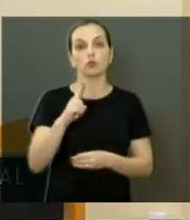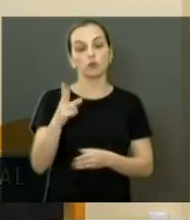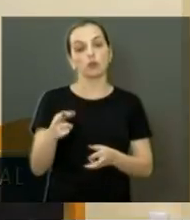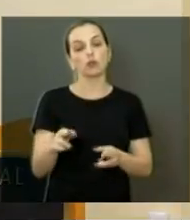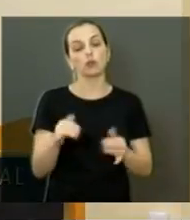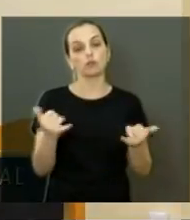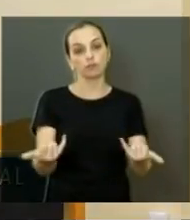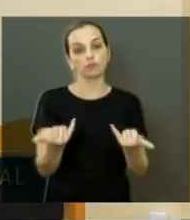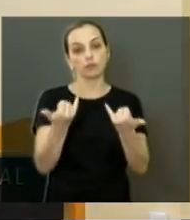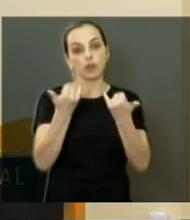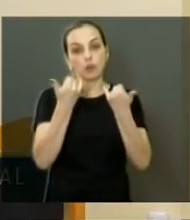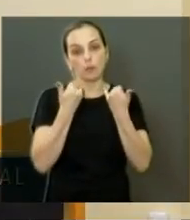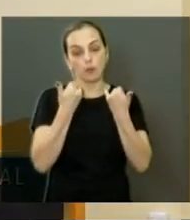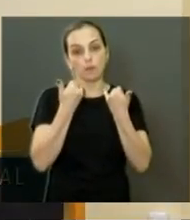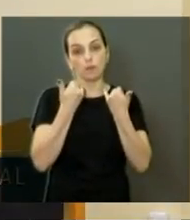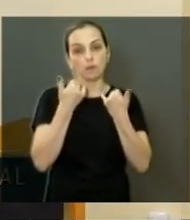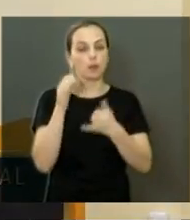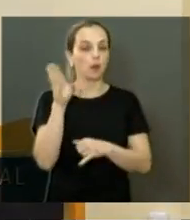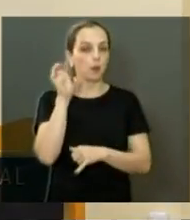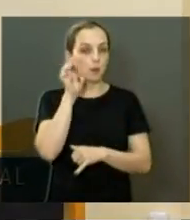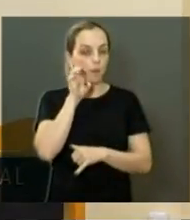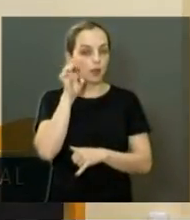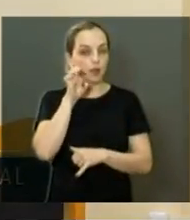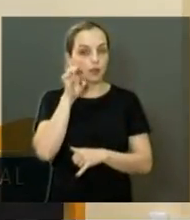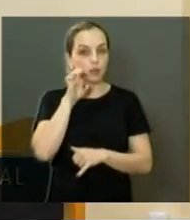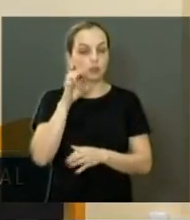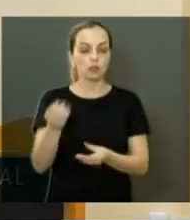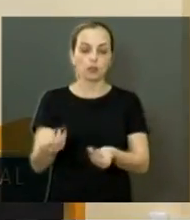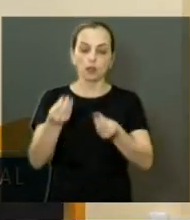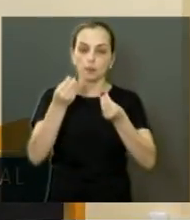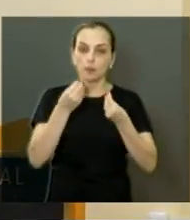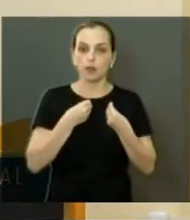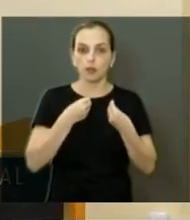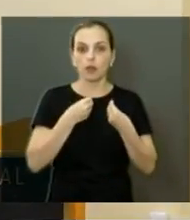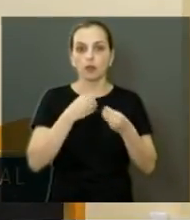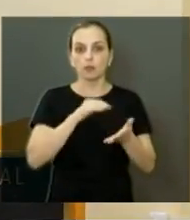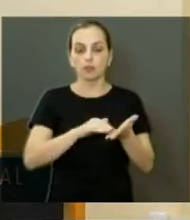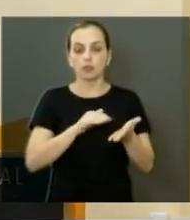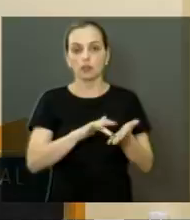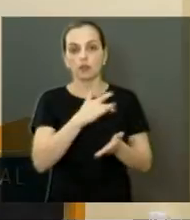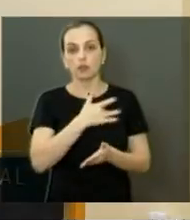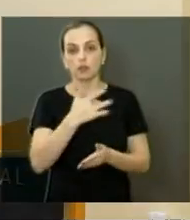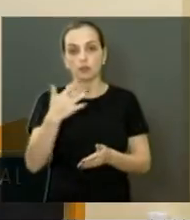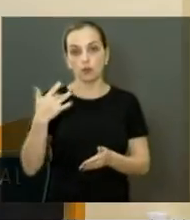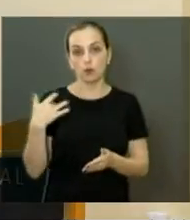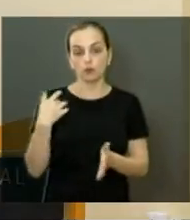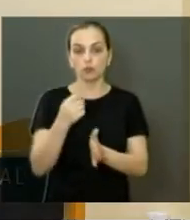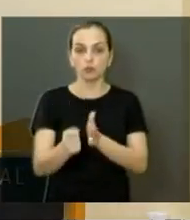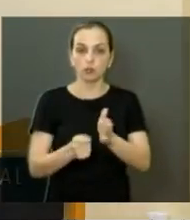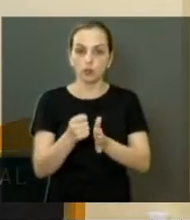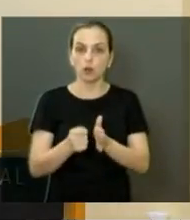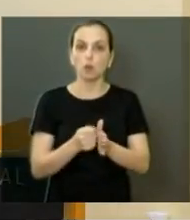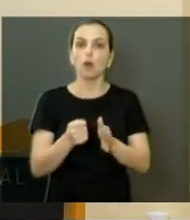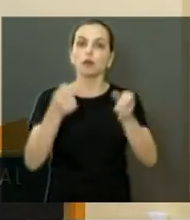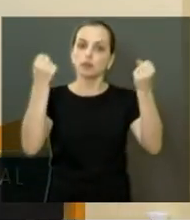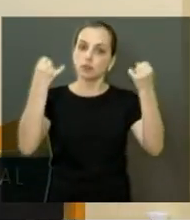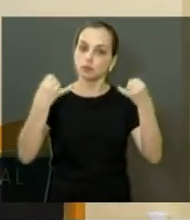Silva, encaminhada pela sua secretária, a Eliana Onaim, secretária da Saúde, e diz